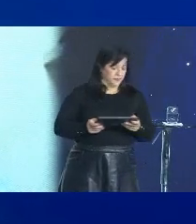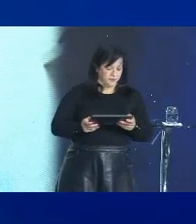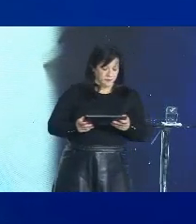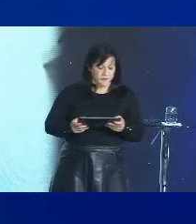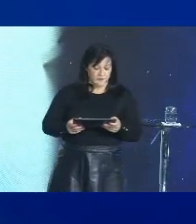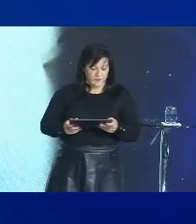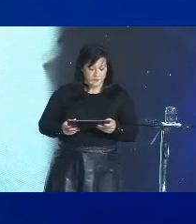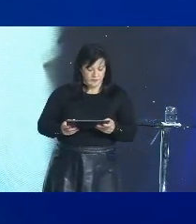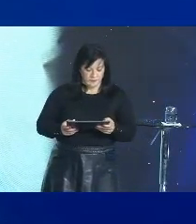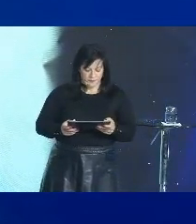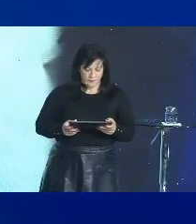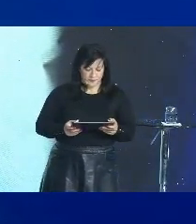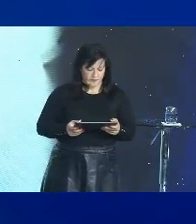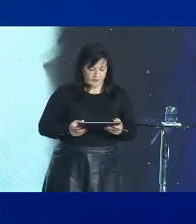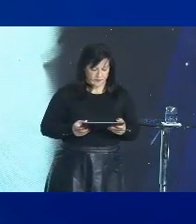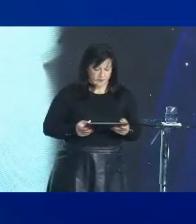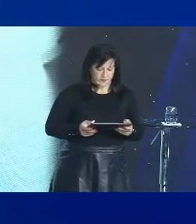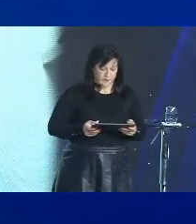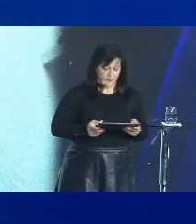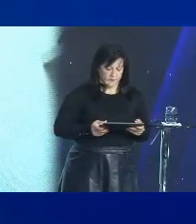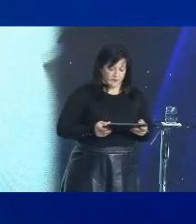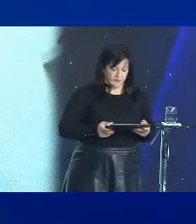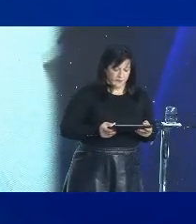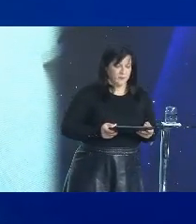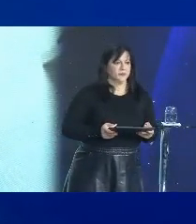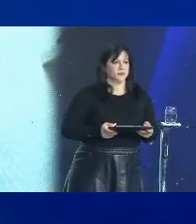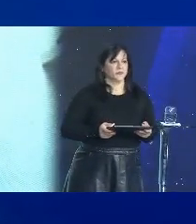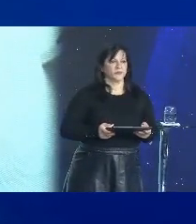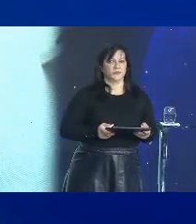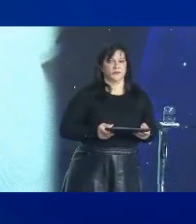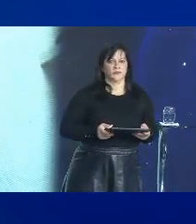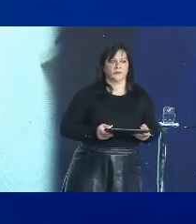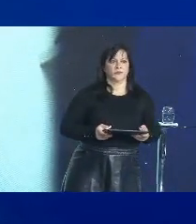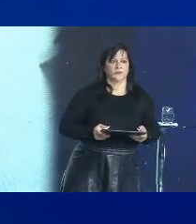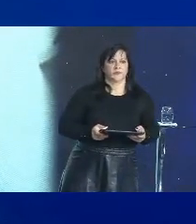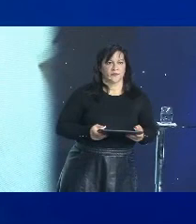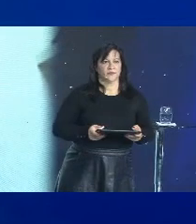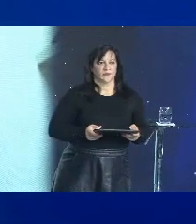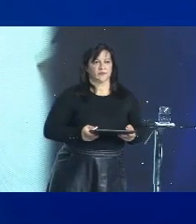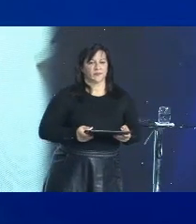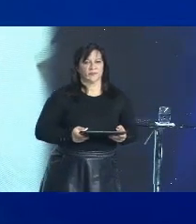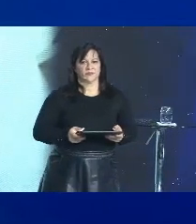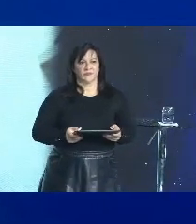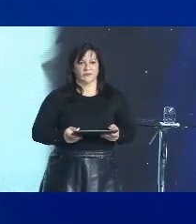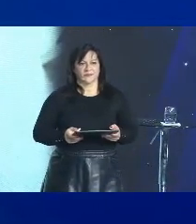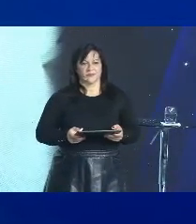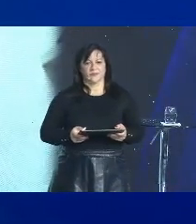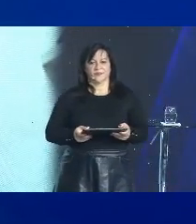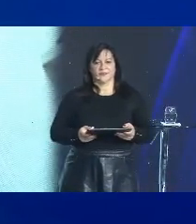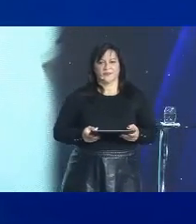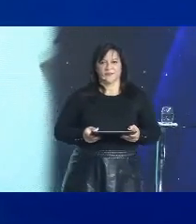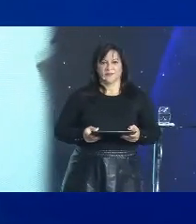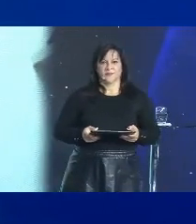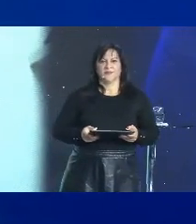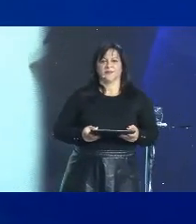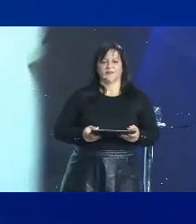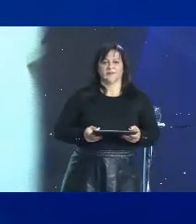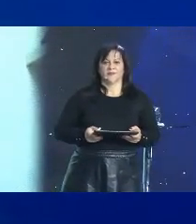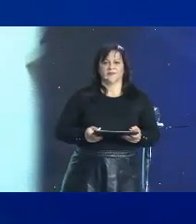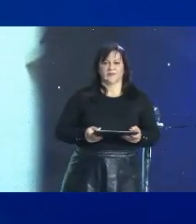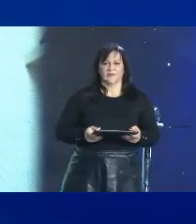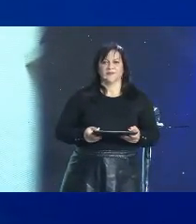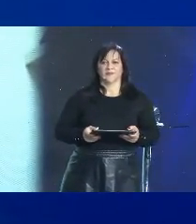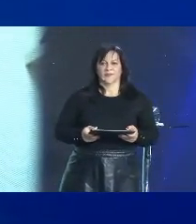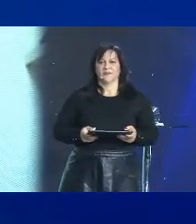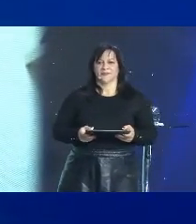e sudeste. Mas então, olhar a concentração. Tá, então, essa dica que eu posso dar é: olha a concentração de venda, olha para onde você está vendendo.